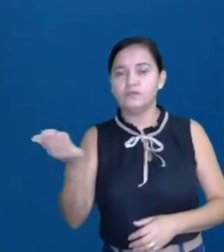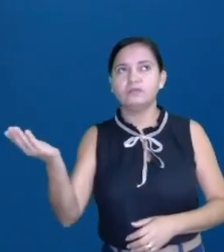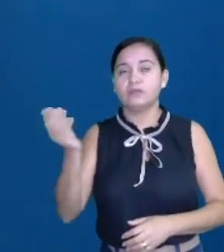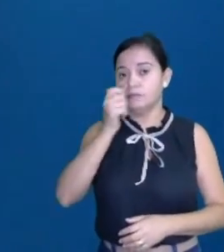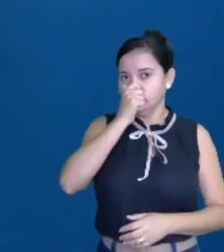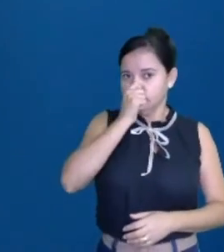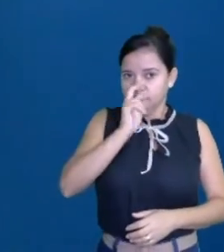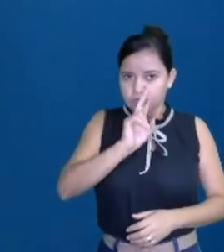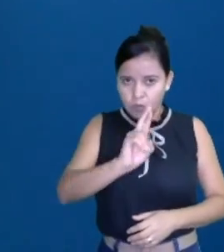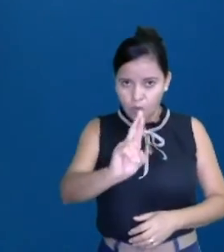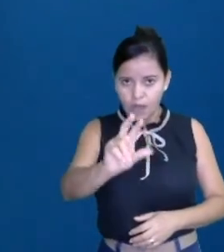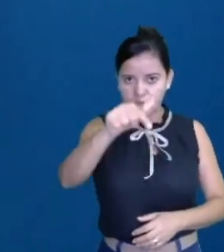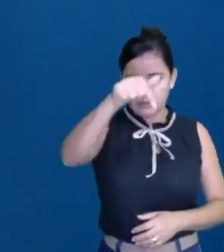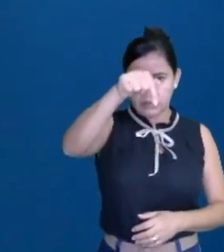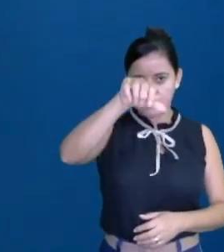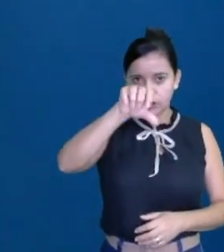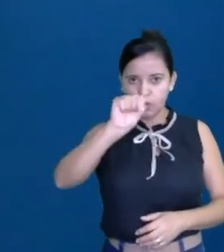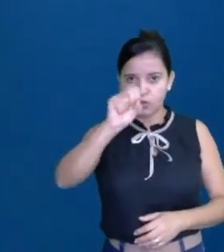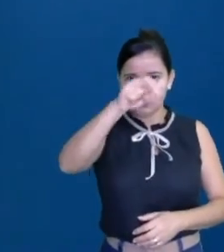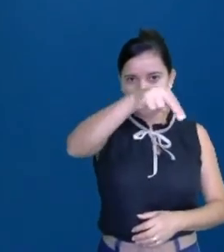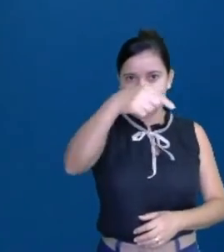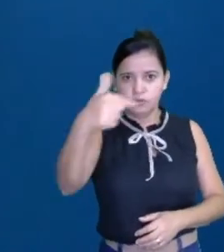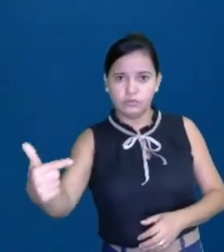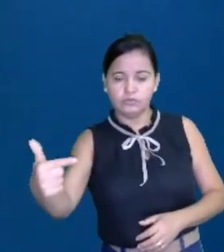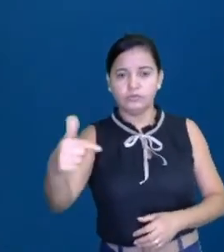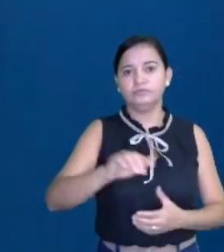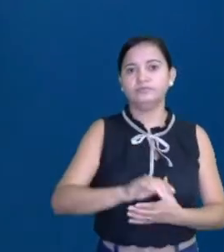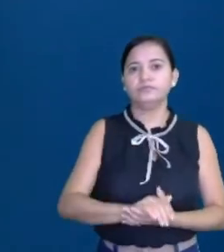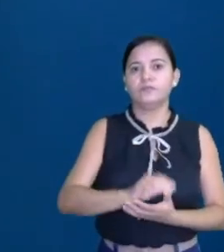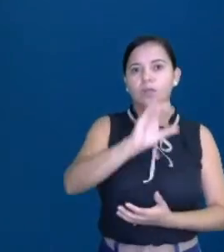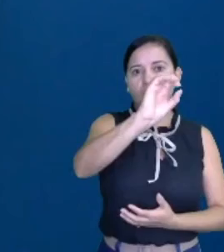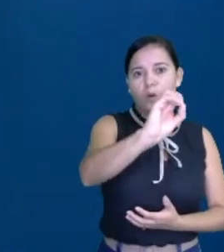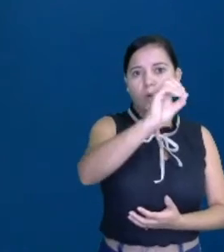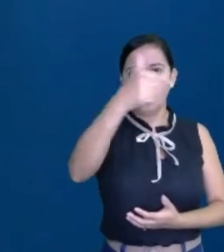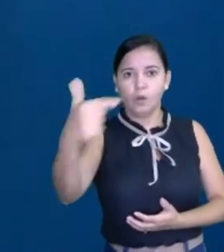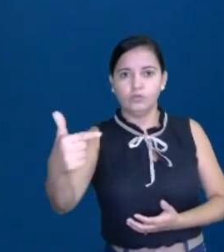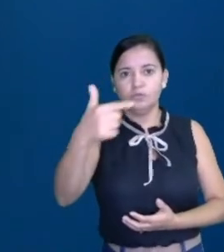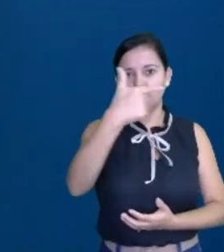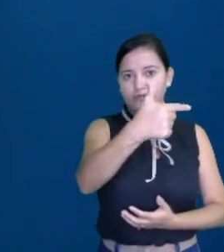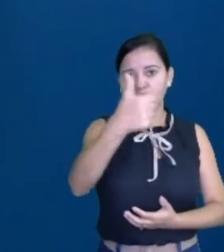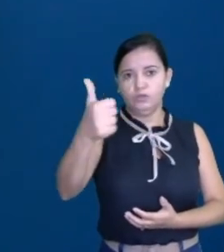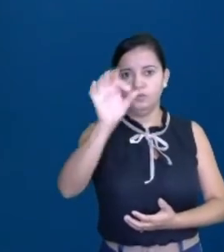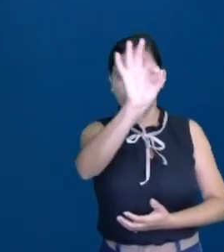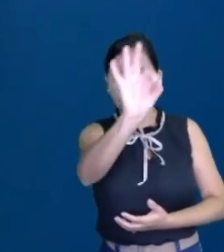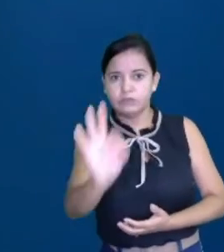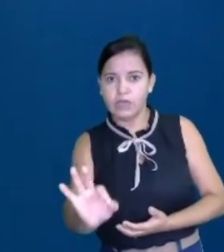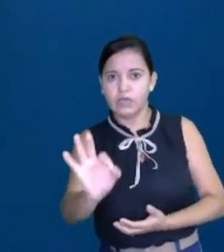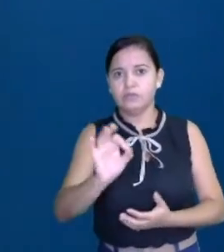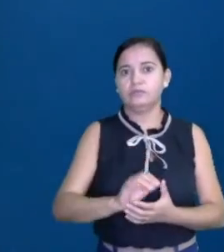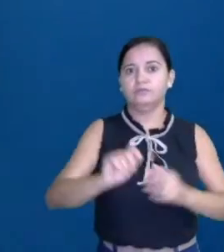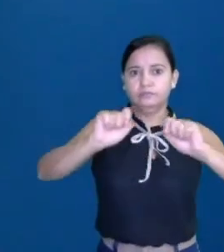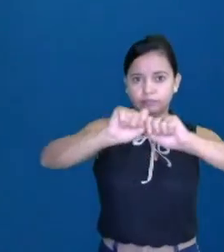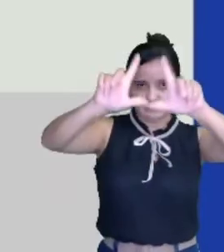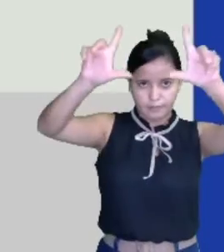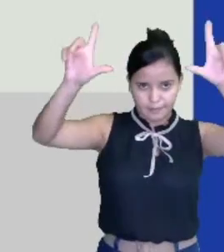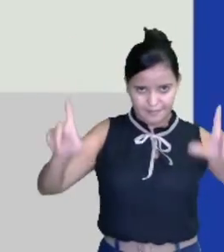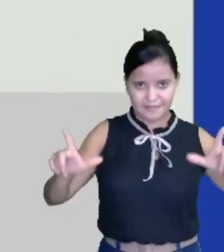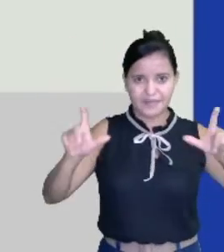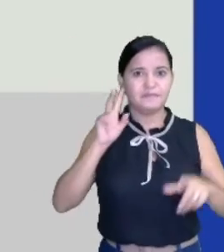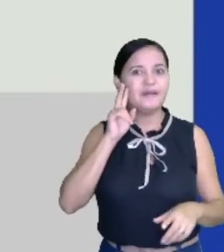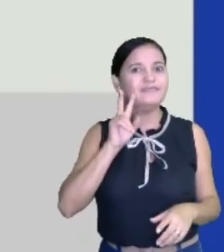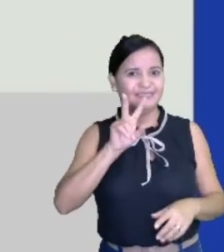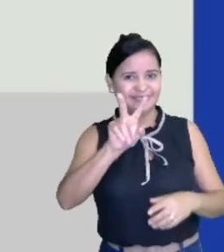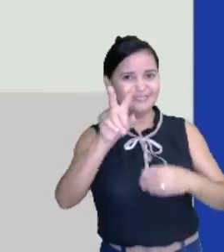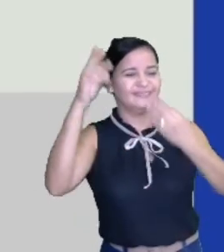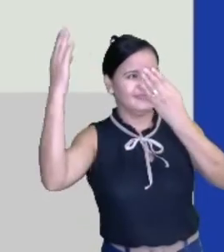ar, 78% é nitrogênio, oxigênio corresponde a nada mais nada menos do que 21%, e eu vou pedir para a produção abrir para poder justamente